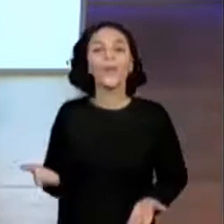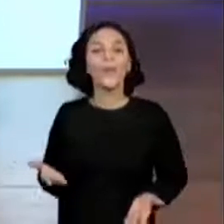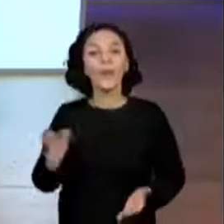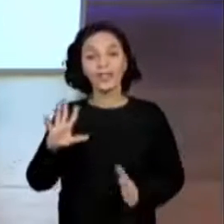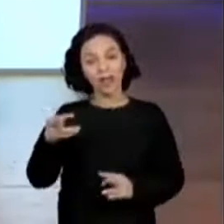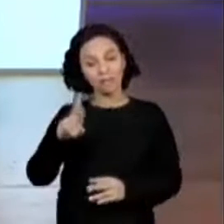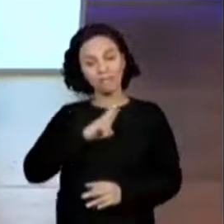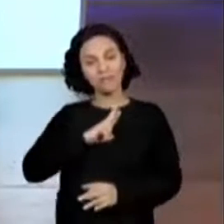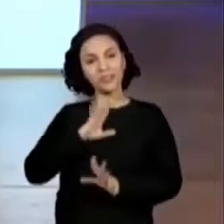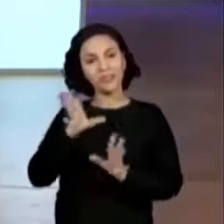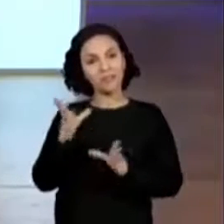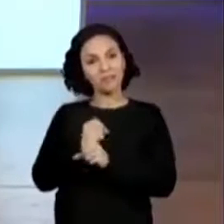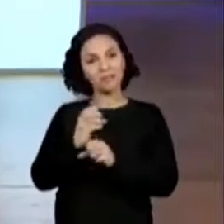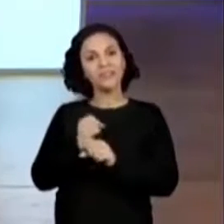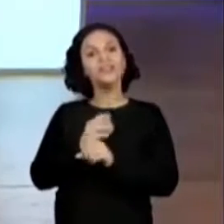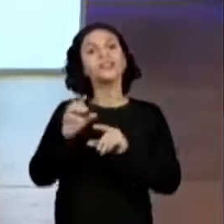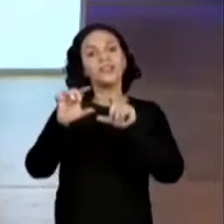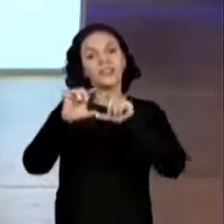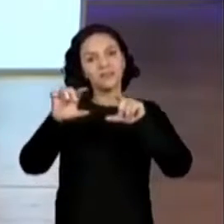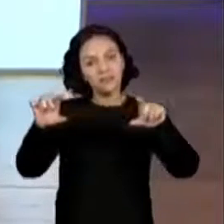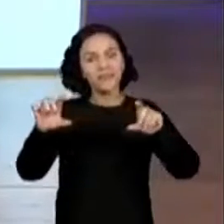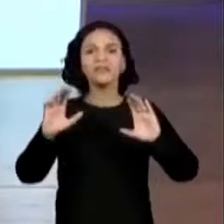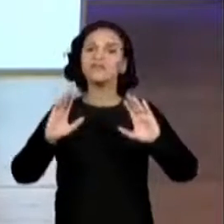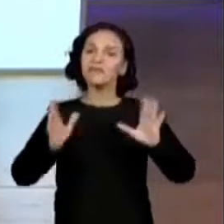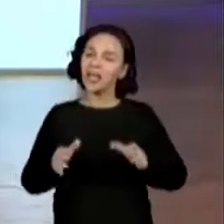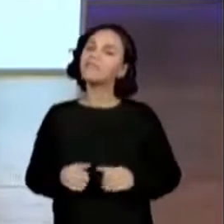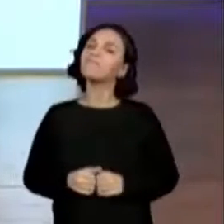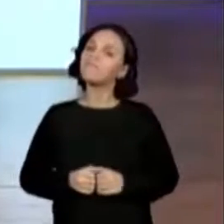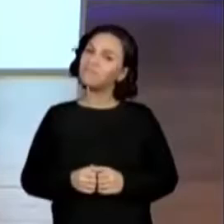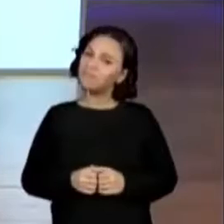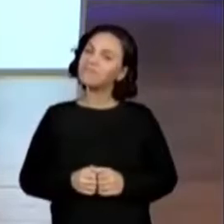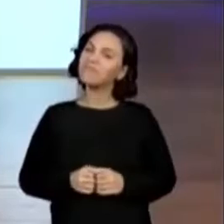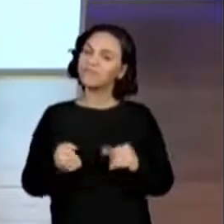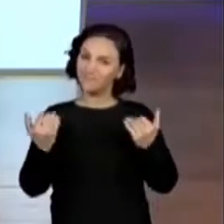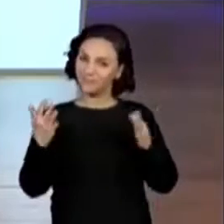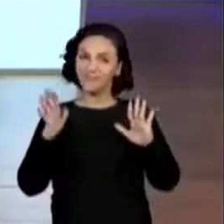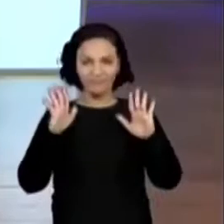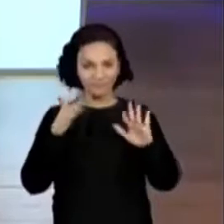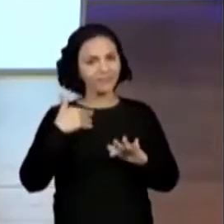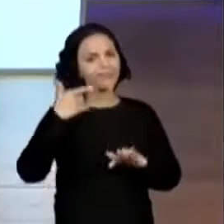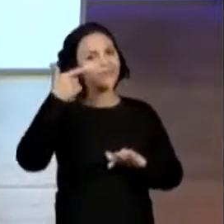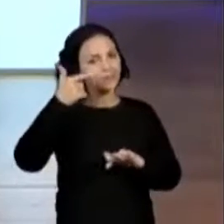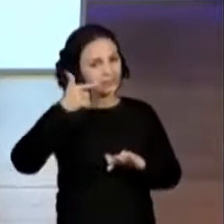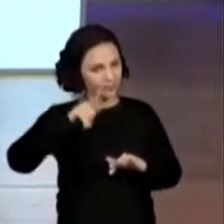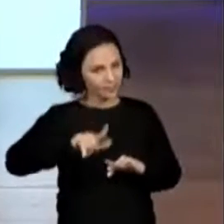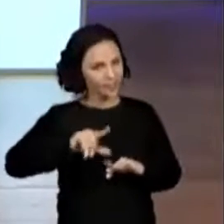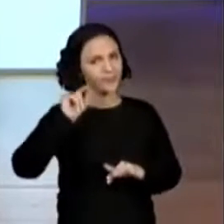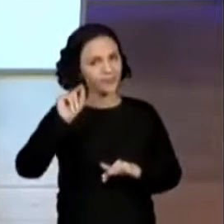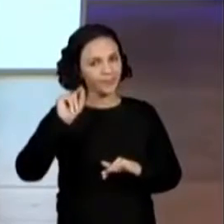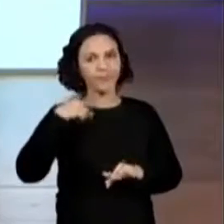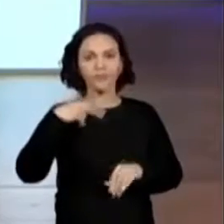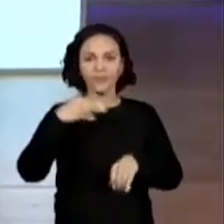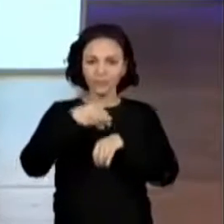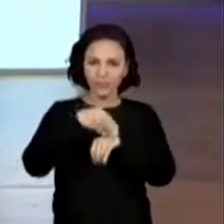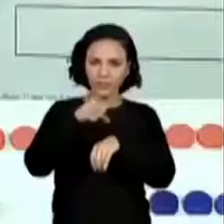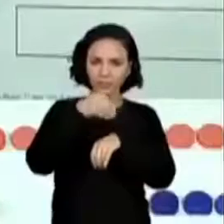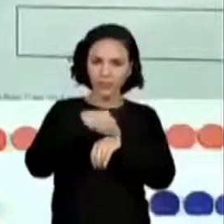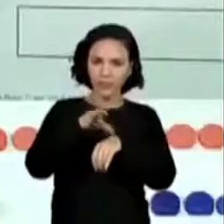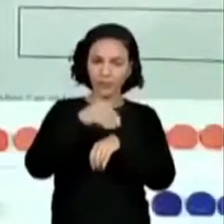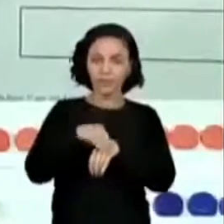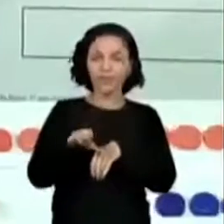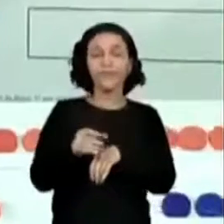o resultado. A conta, montadinha. A conta já fez tudo, né? Só que eu vou repetir o que eu tenho repetido aqui esses dias.